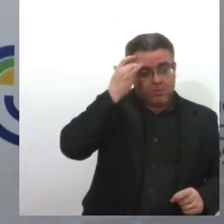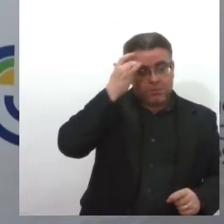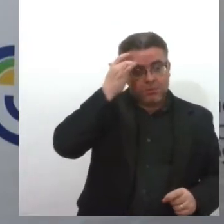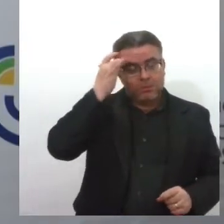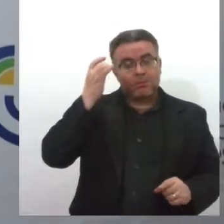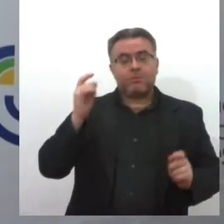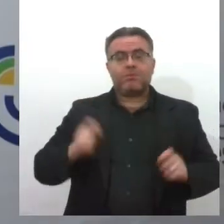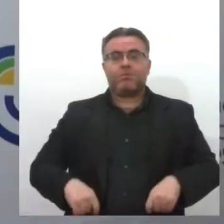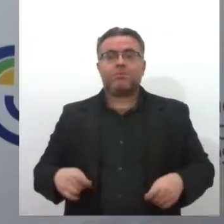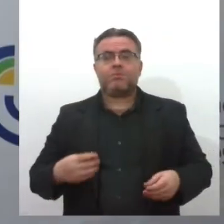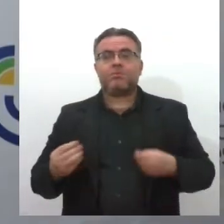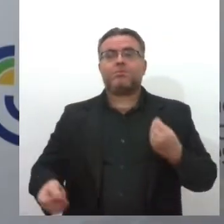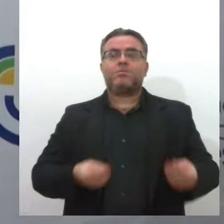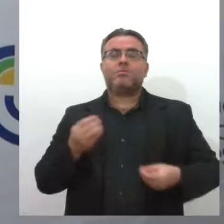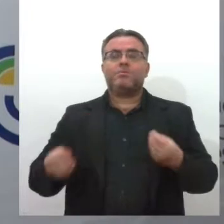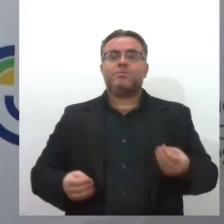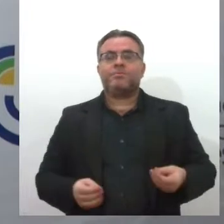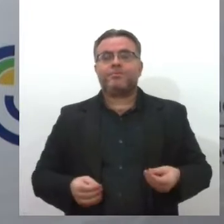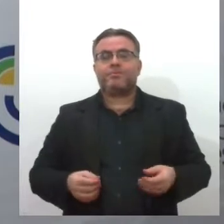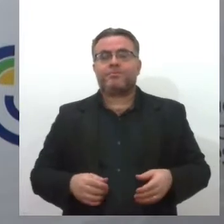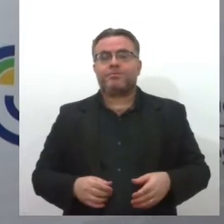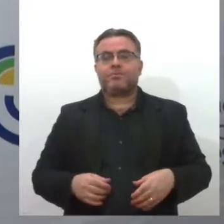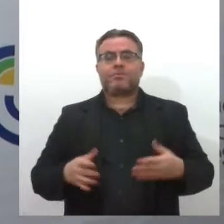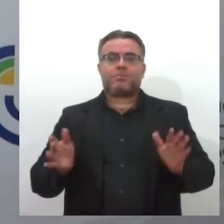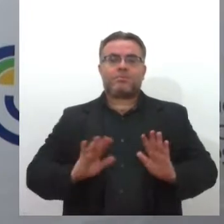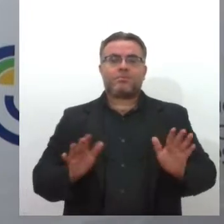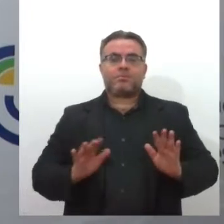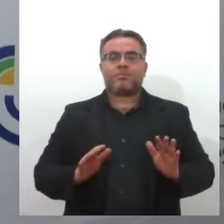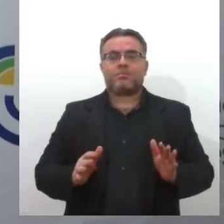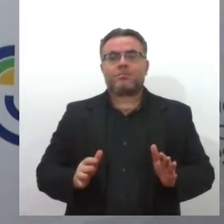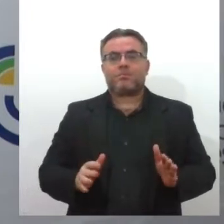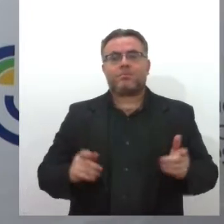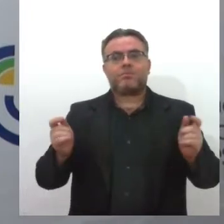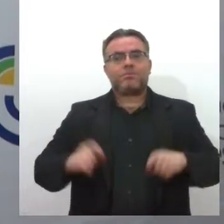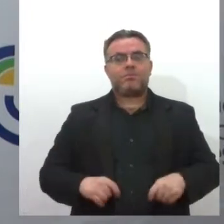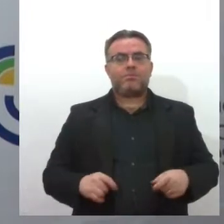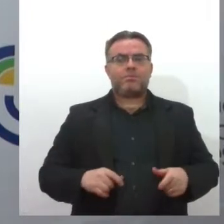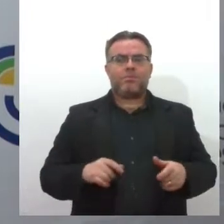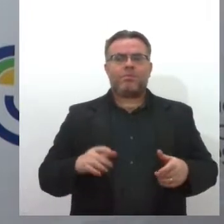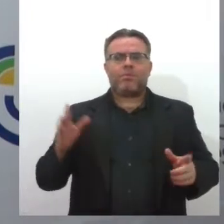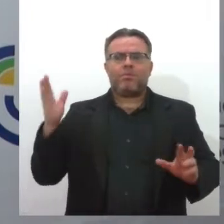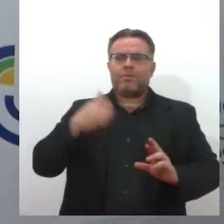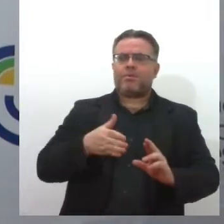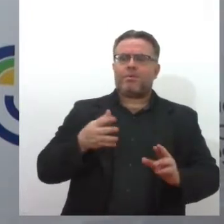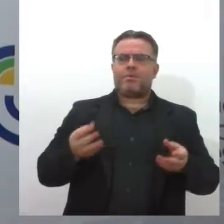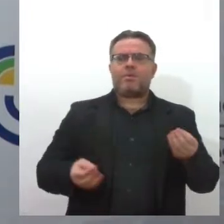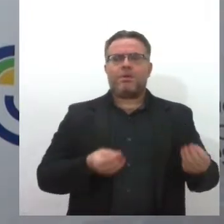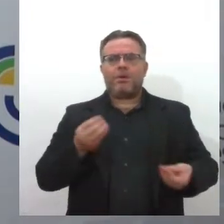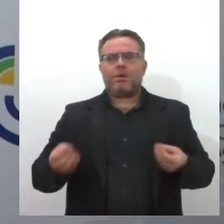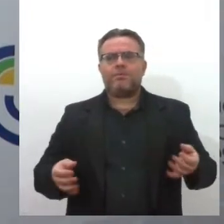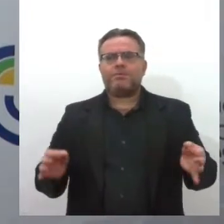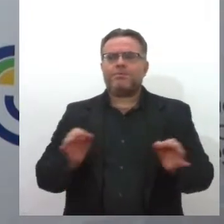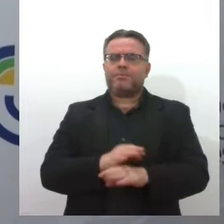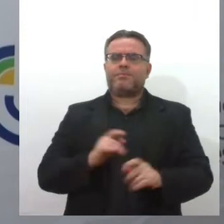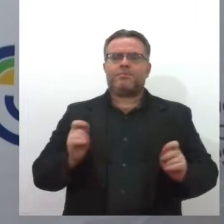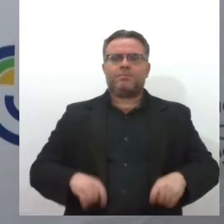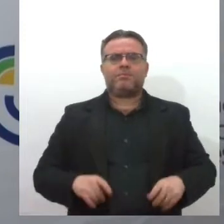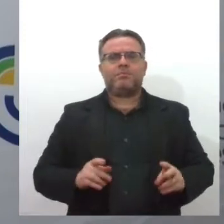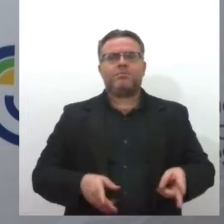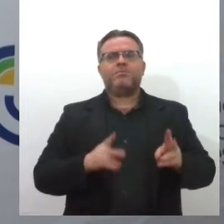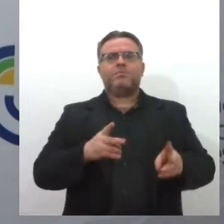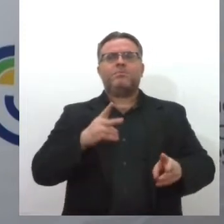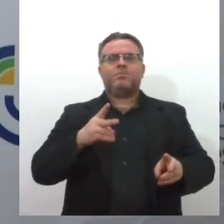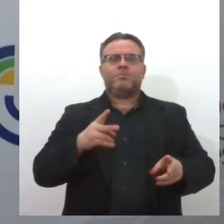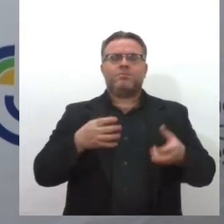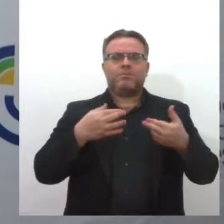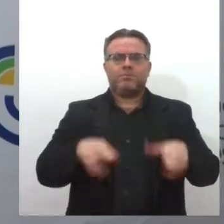Sergipe encaminha uma lei de organização do Judiciário que faz referências a custas e que teve aqui diversos